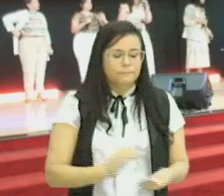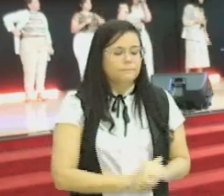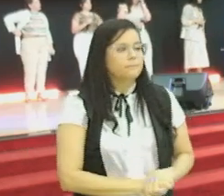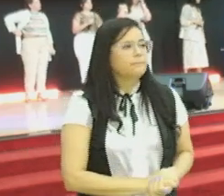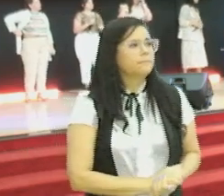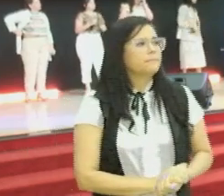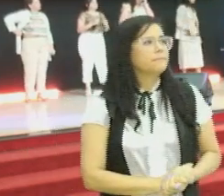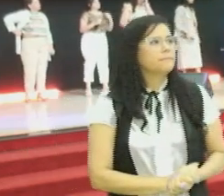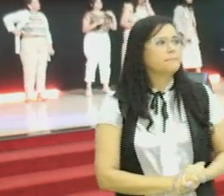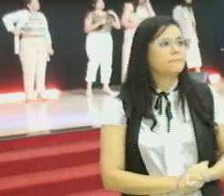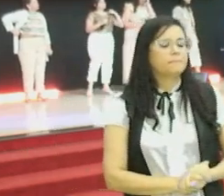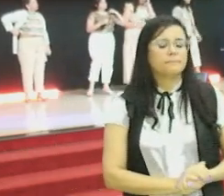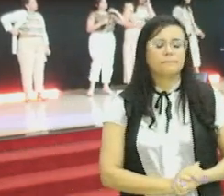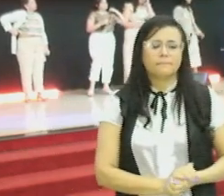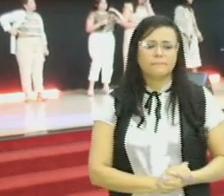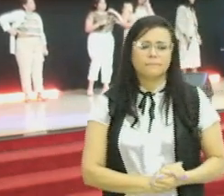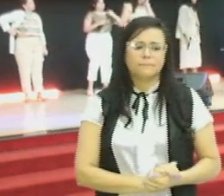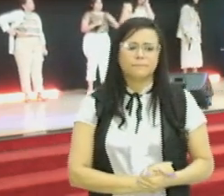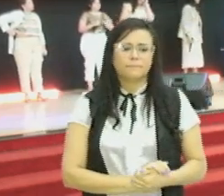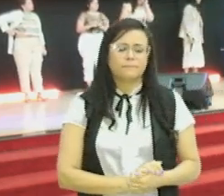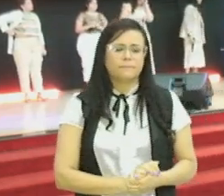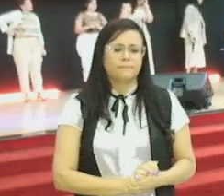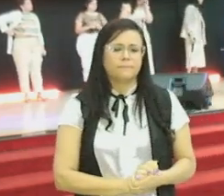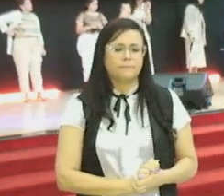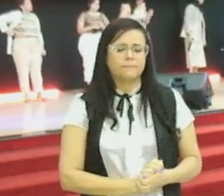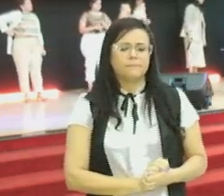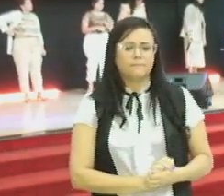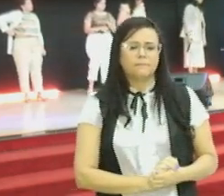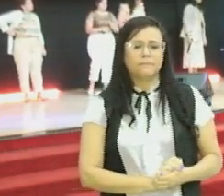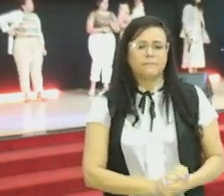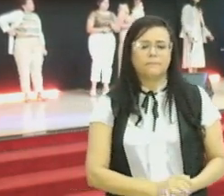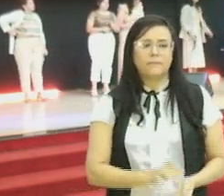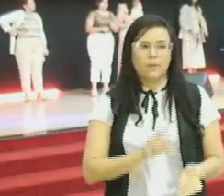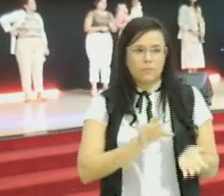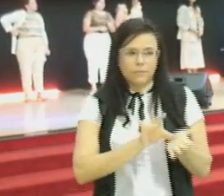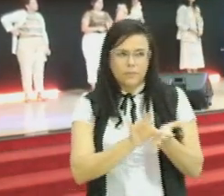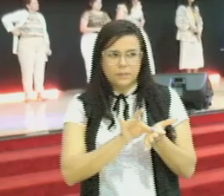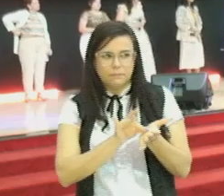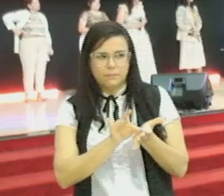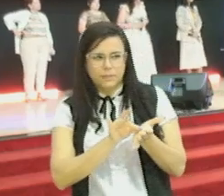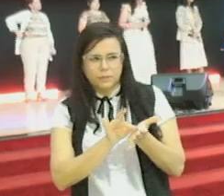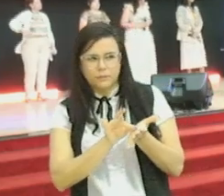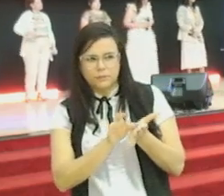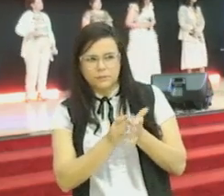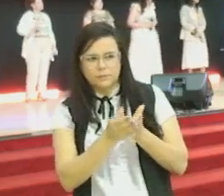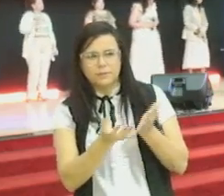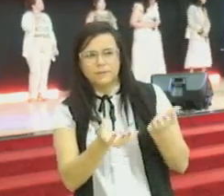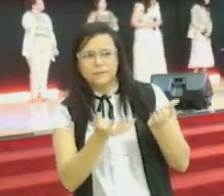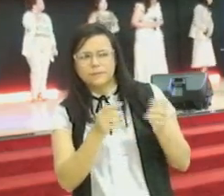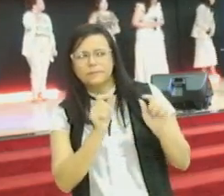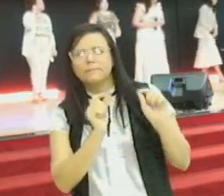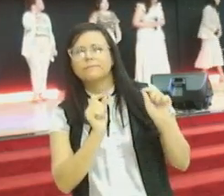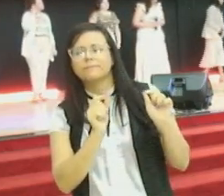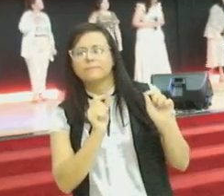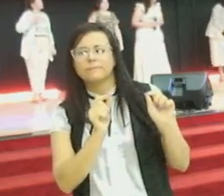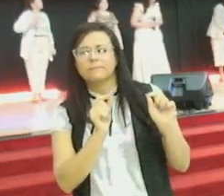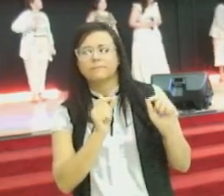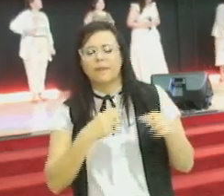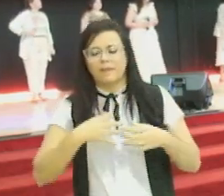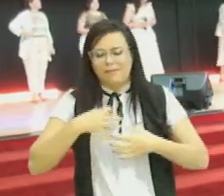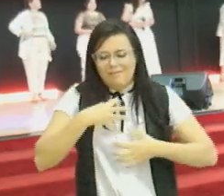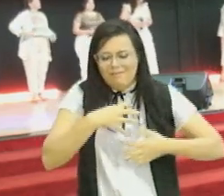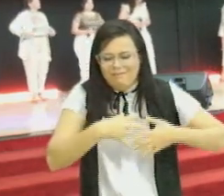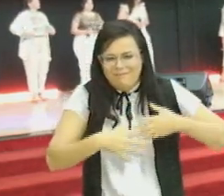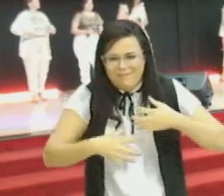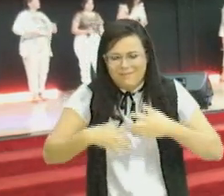um dos grandes ataques do inimigo contra a igreja é gerar mágoa no coração